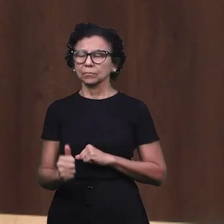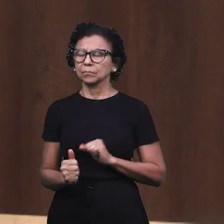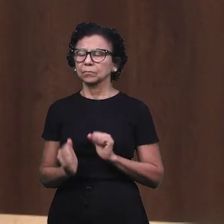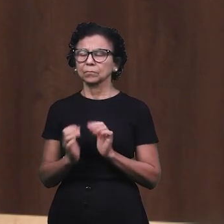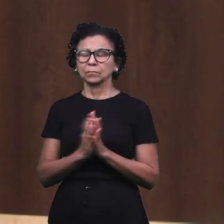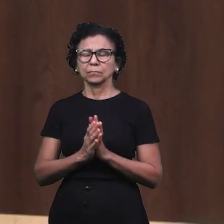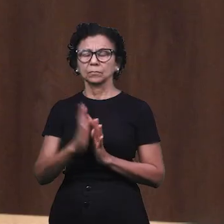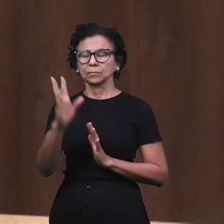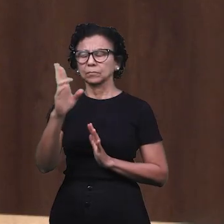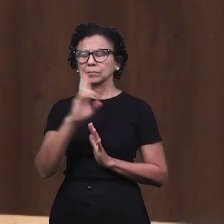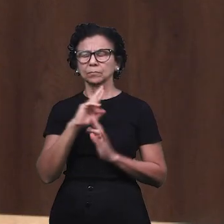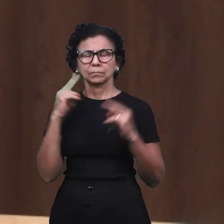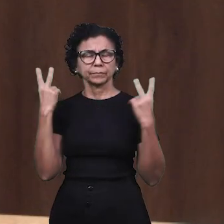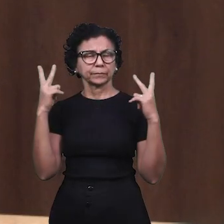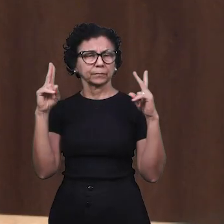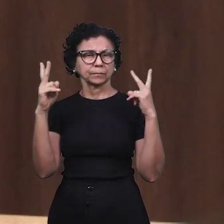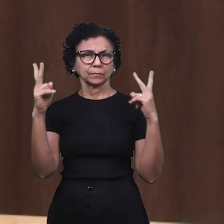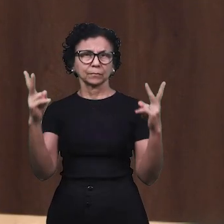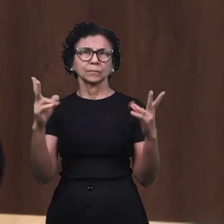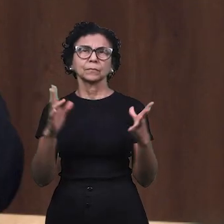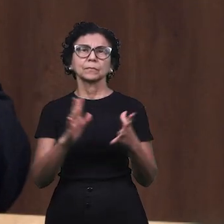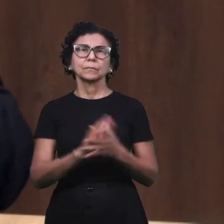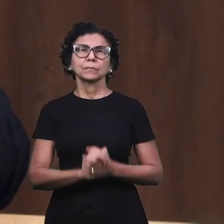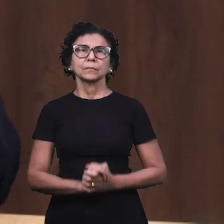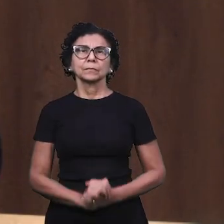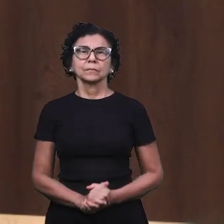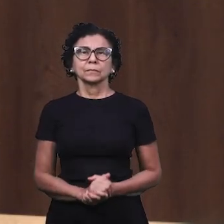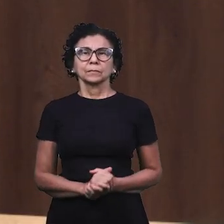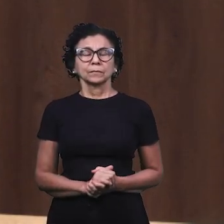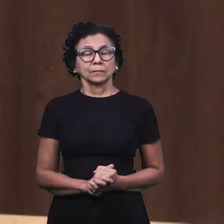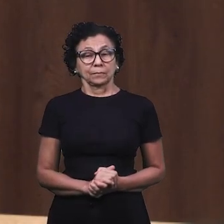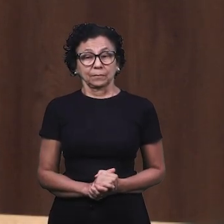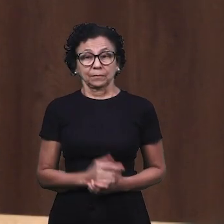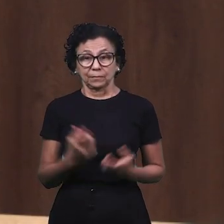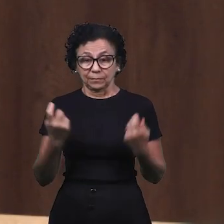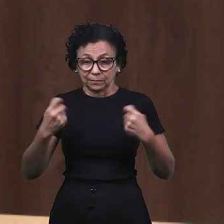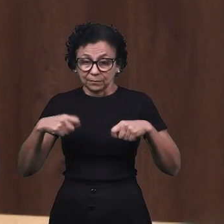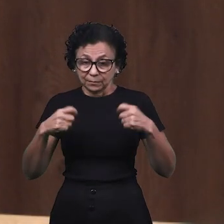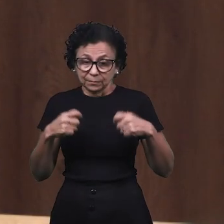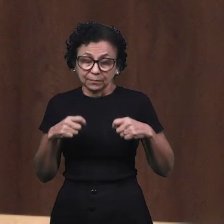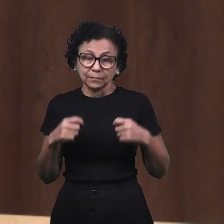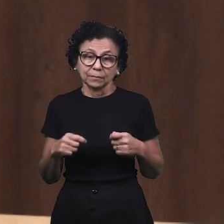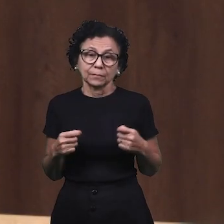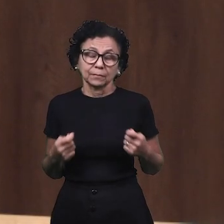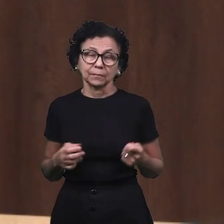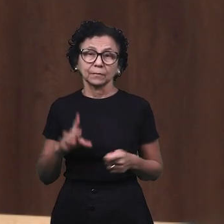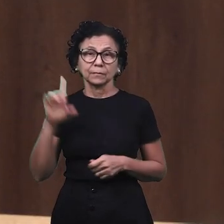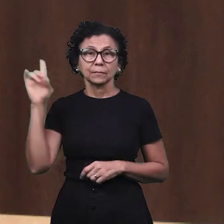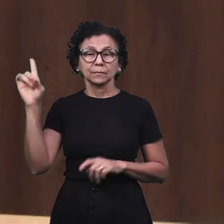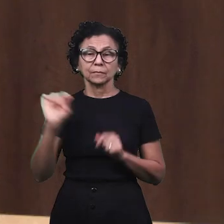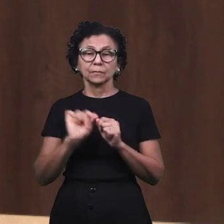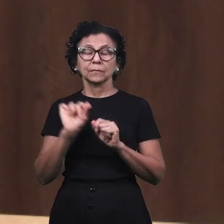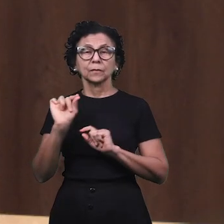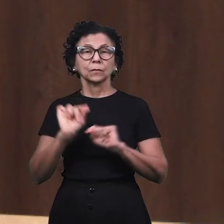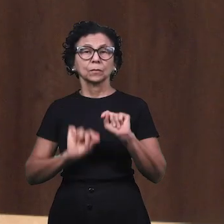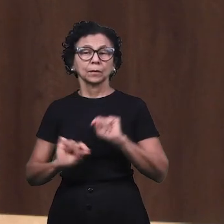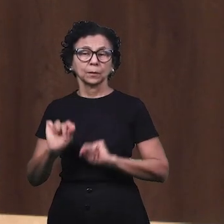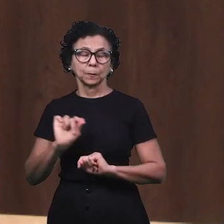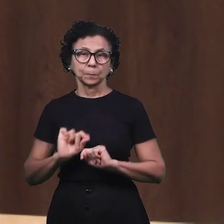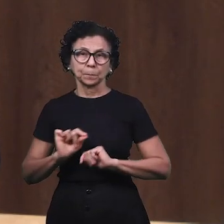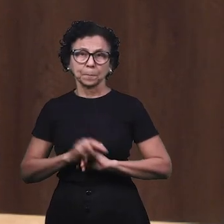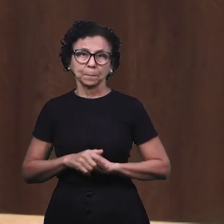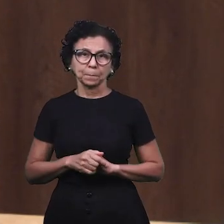uma vitória, um livramento. Ele vem por uma necessidade e o que Deus faz?